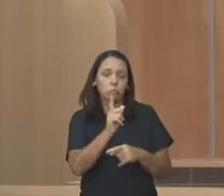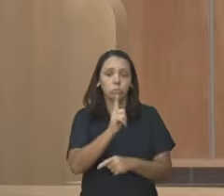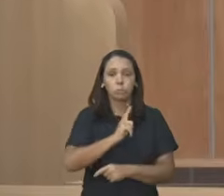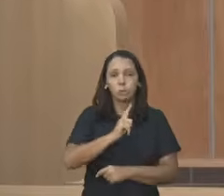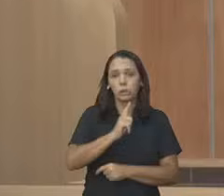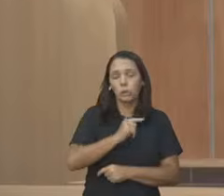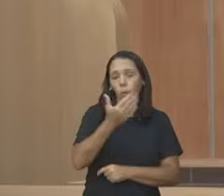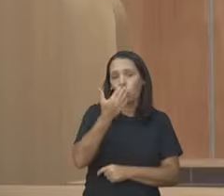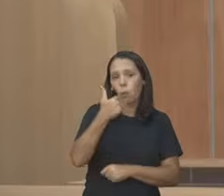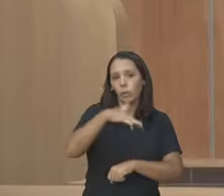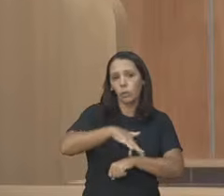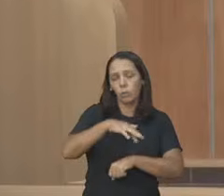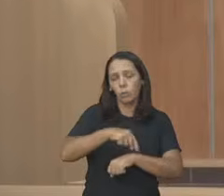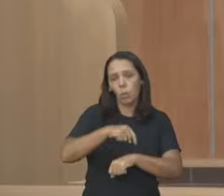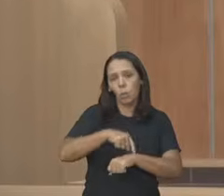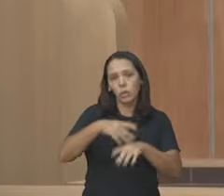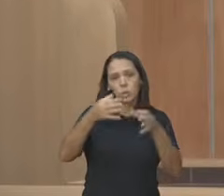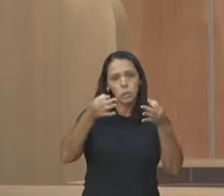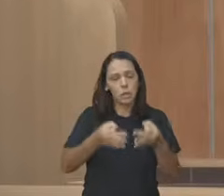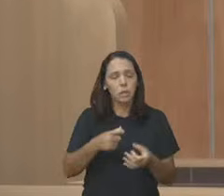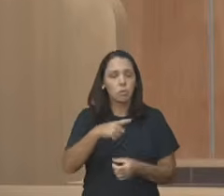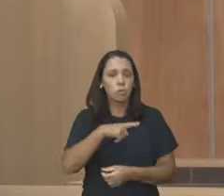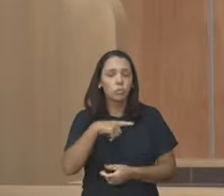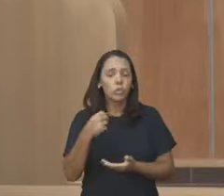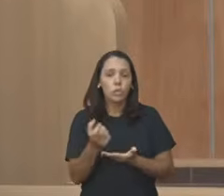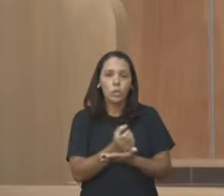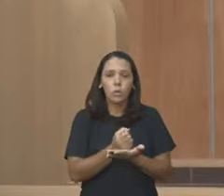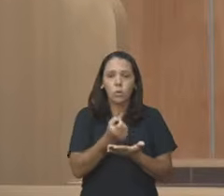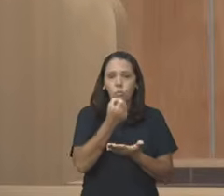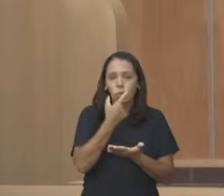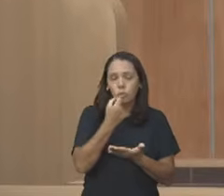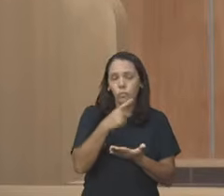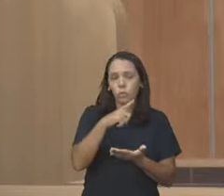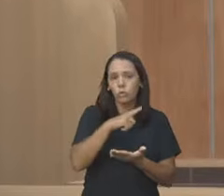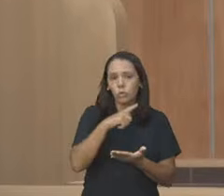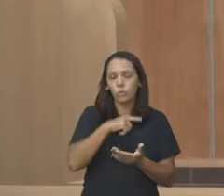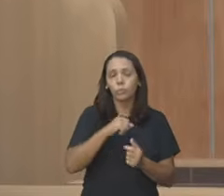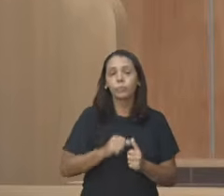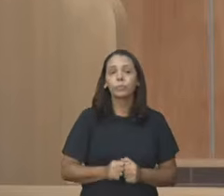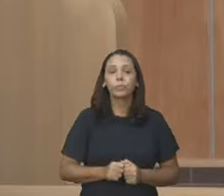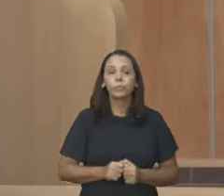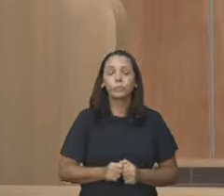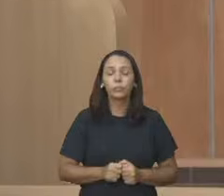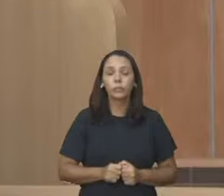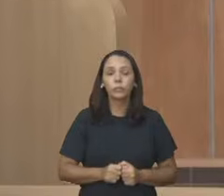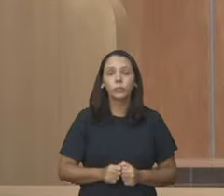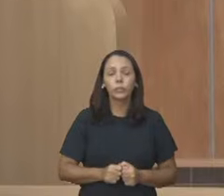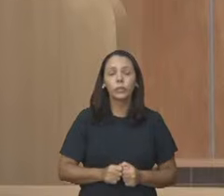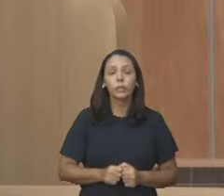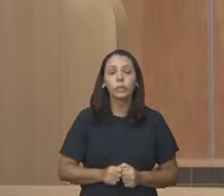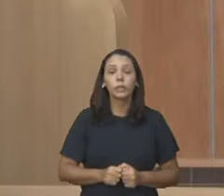comia nas horas certas, tomava seus medicamentos na hora certa, então a pessoa voltou a ficar lúcido.